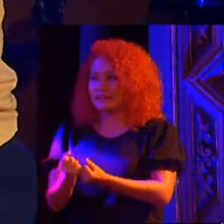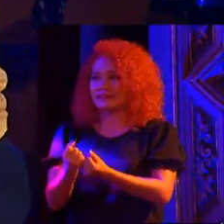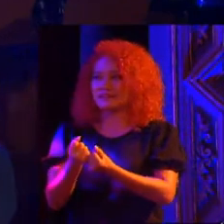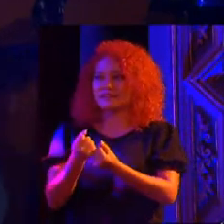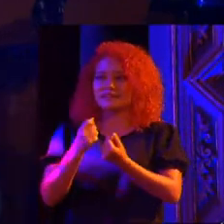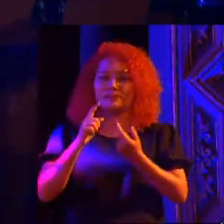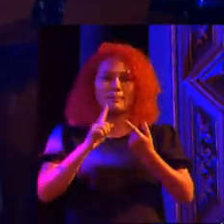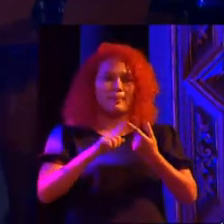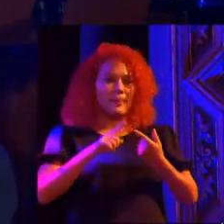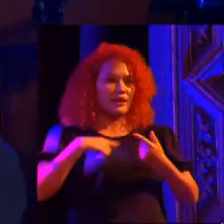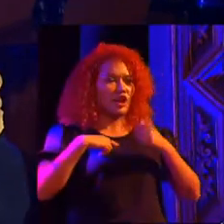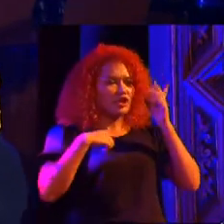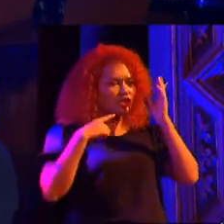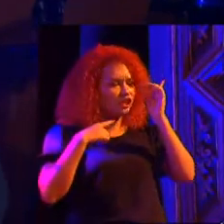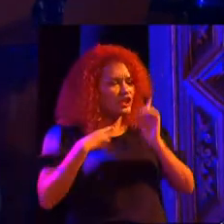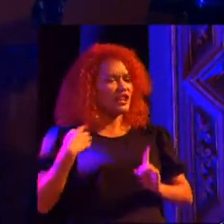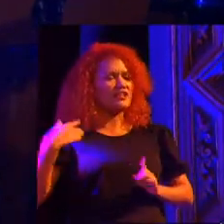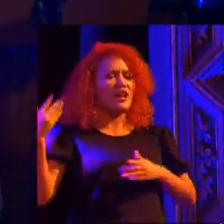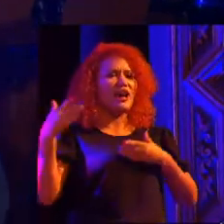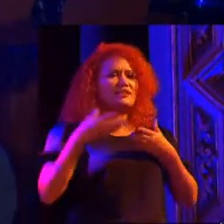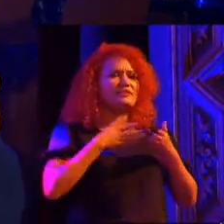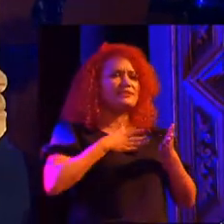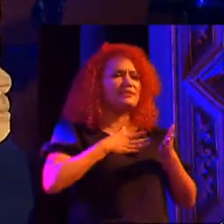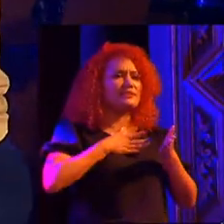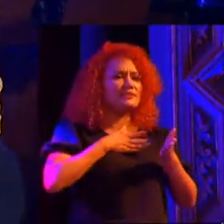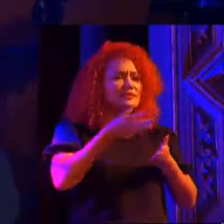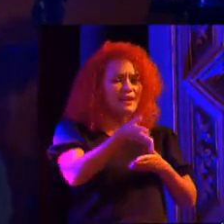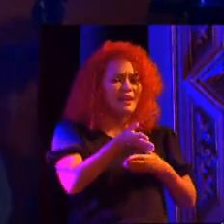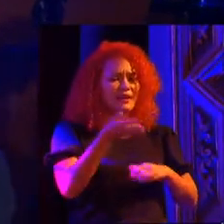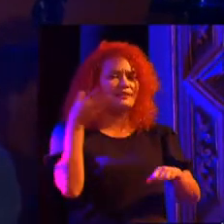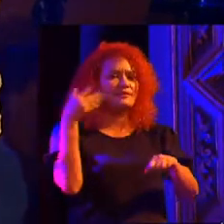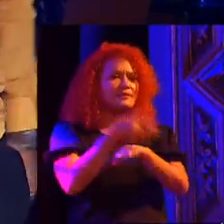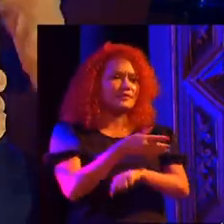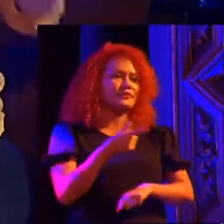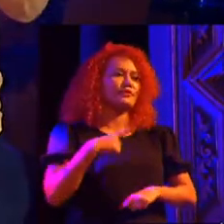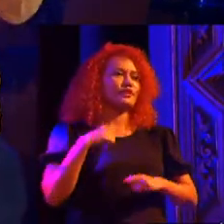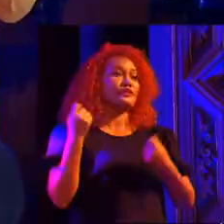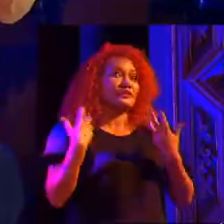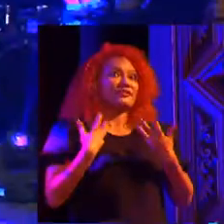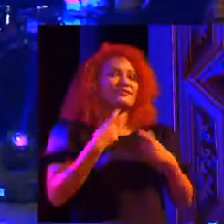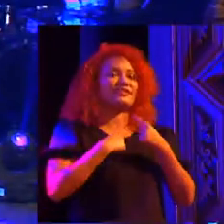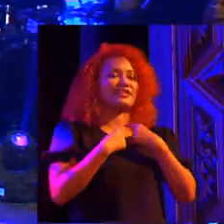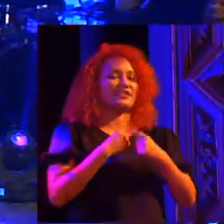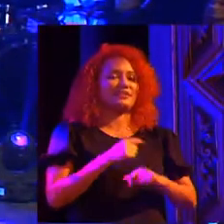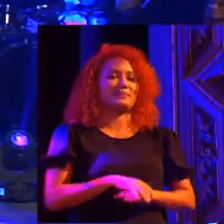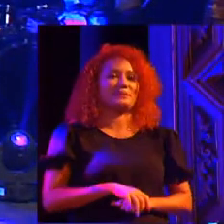esse direito e esse acesso que a gente merece. É isso que a gente busca através disso. Obrigada, gente.